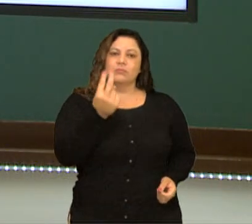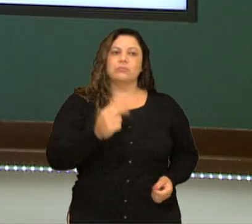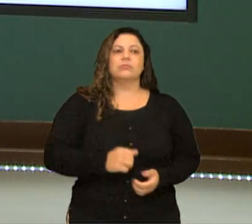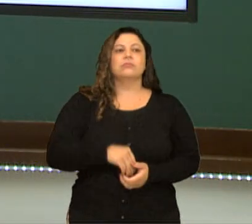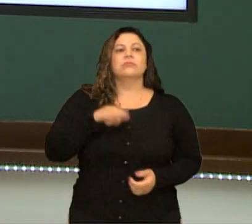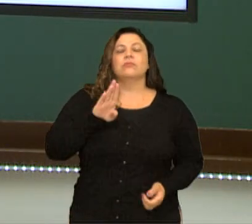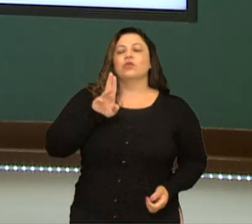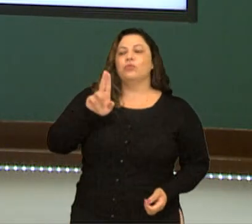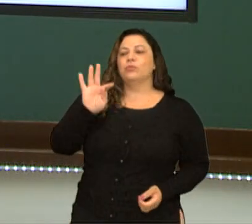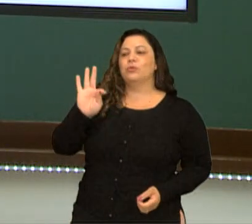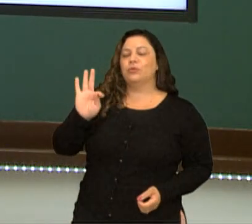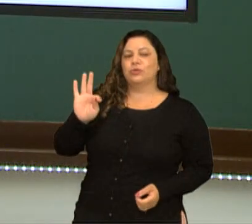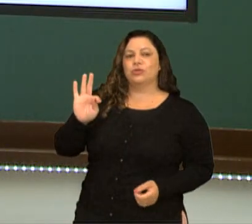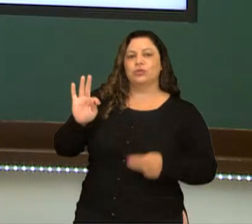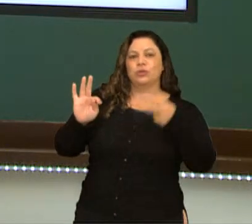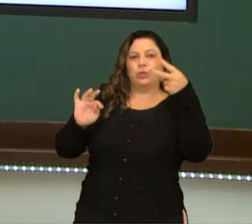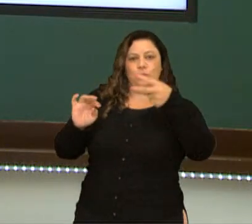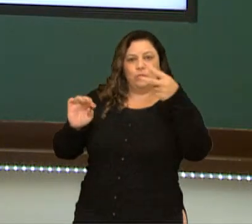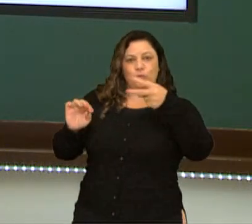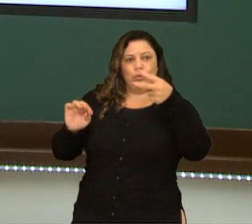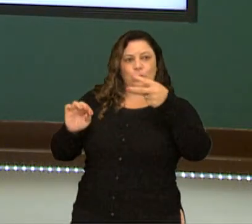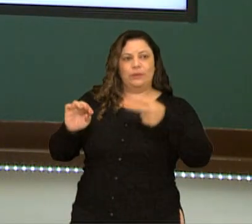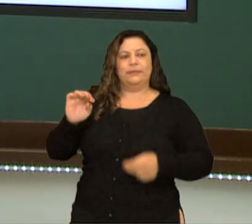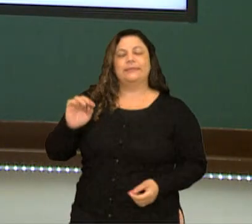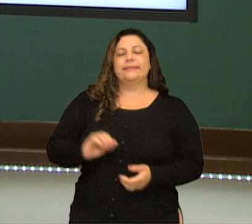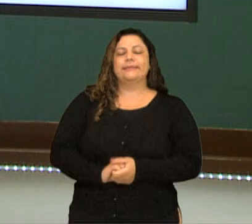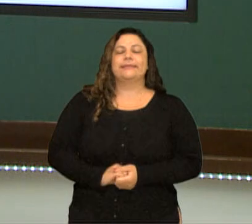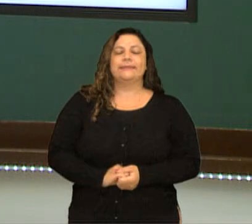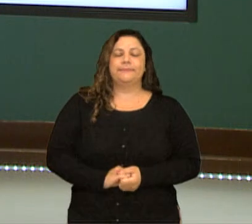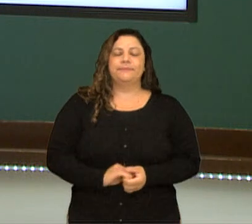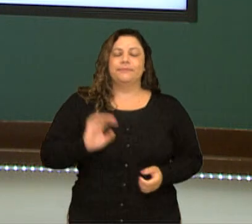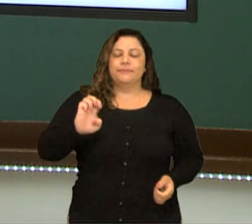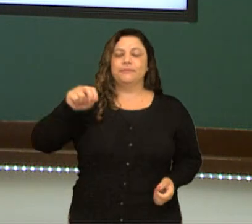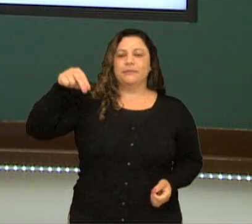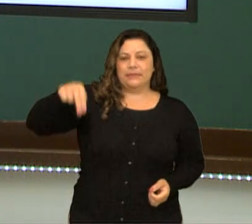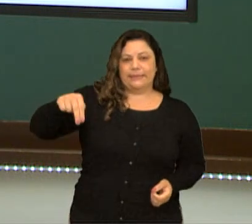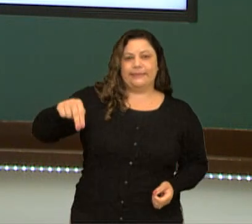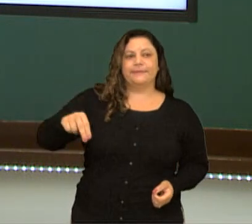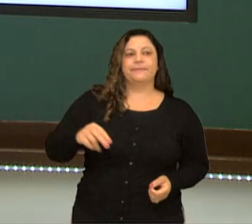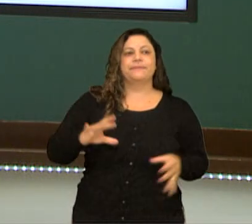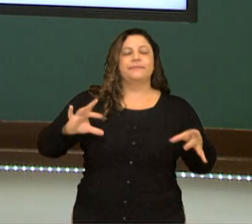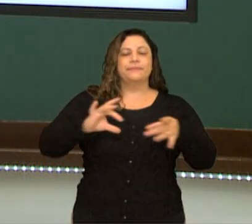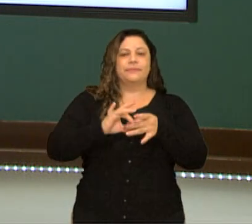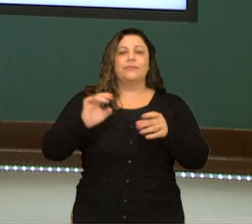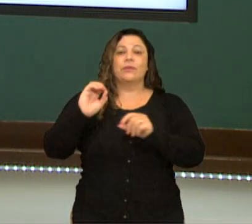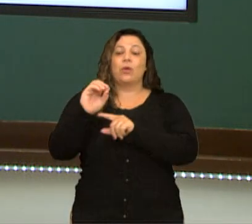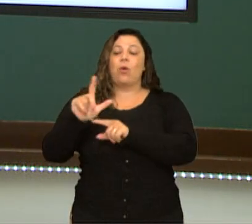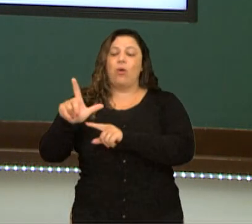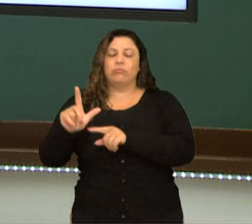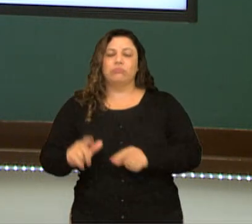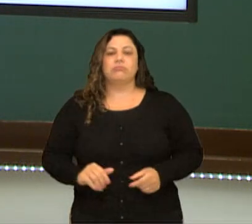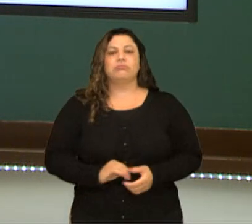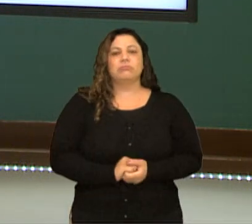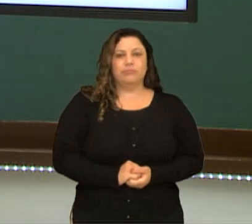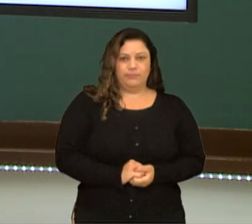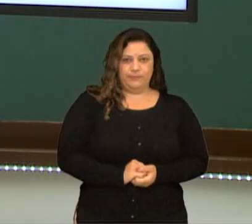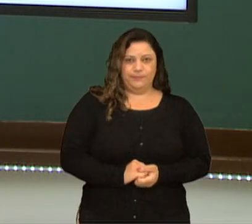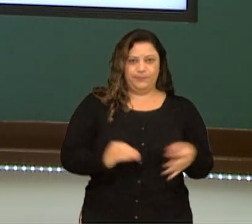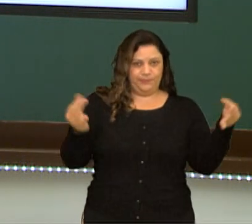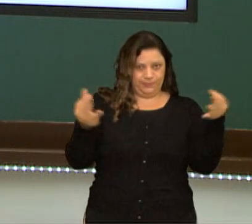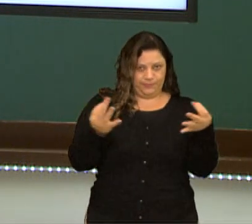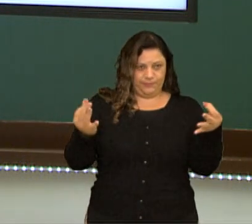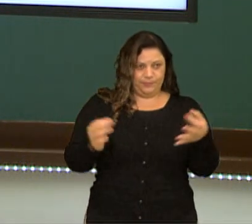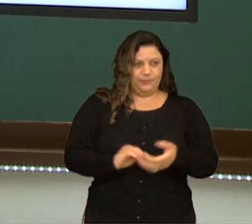but 2-en. E o OH também ligado no carbono número 2, ol. Muito bem,